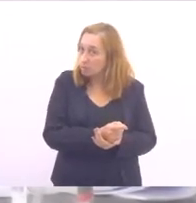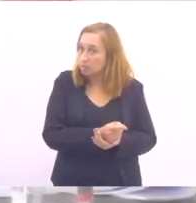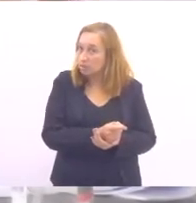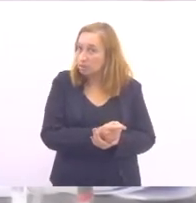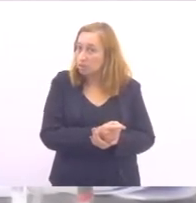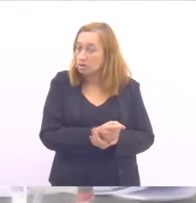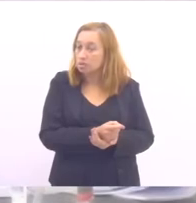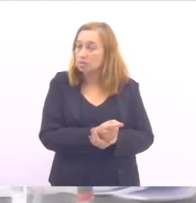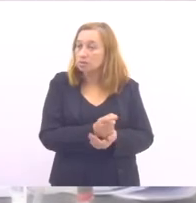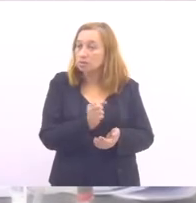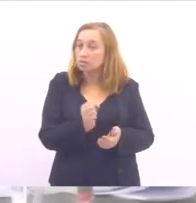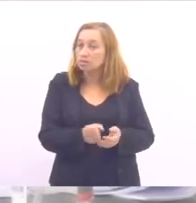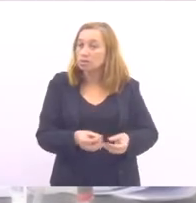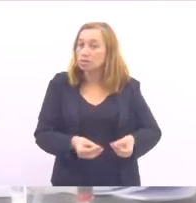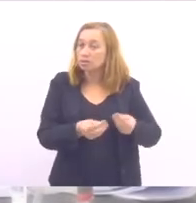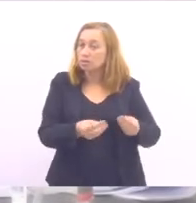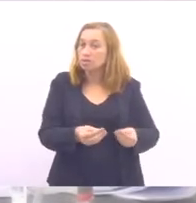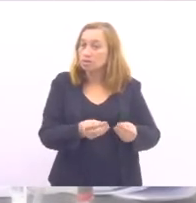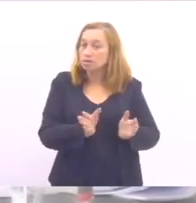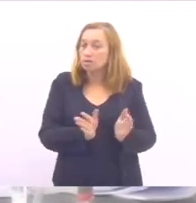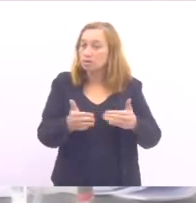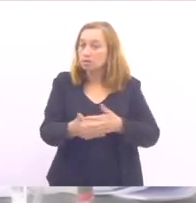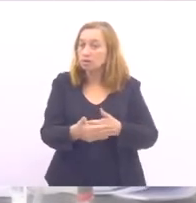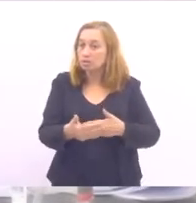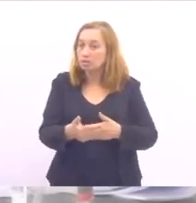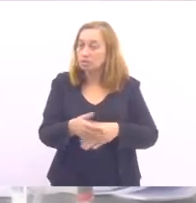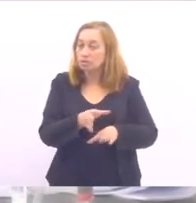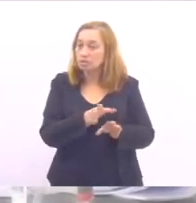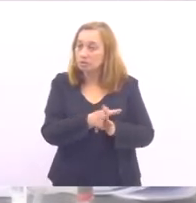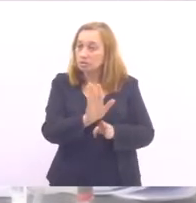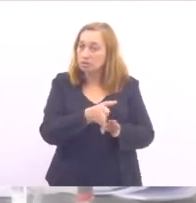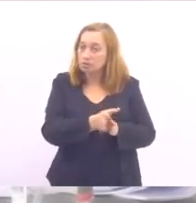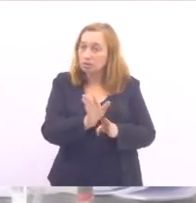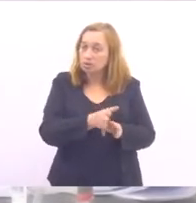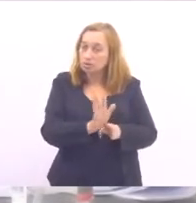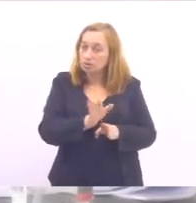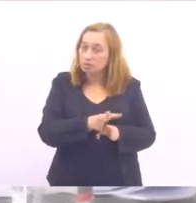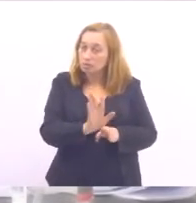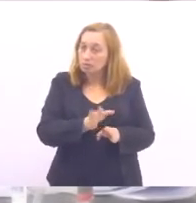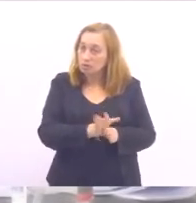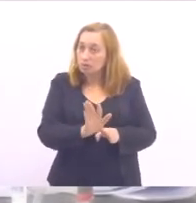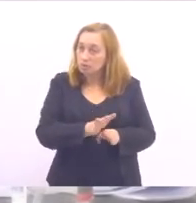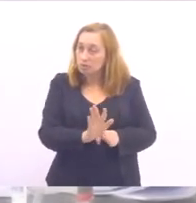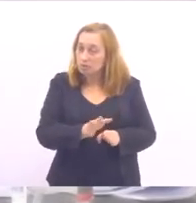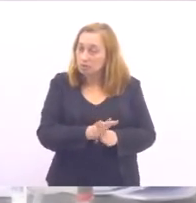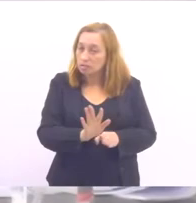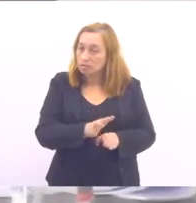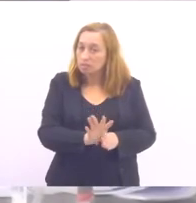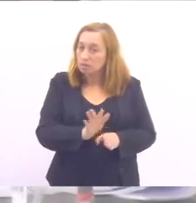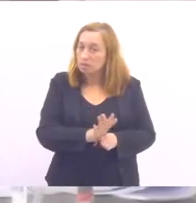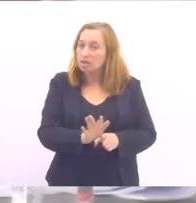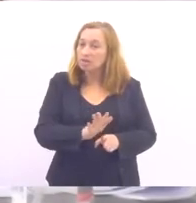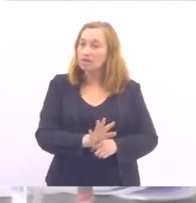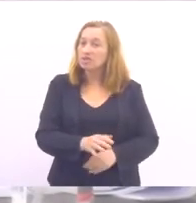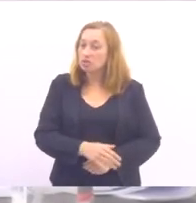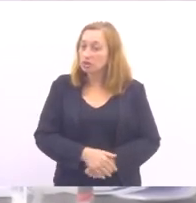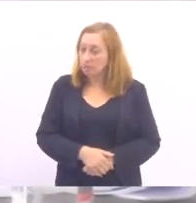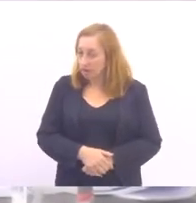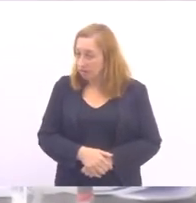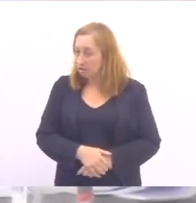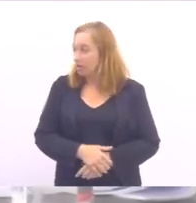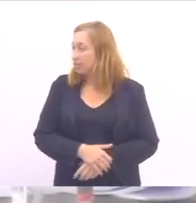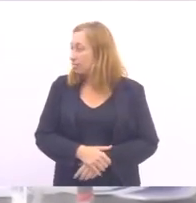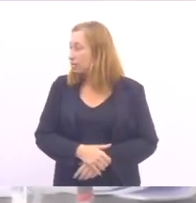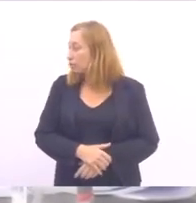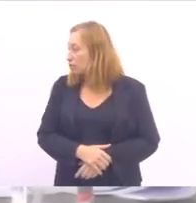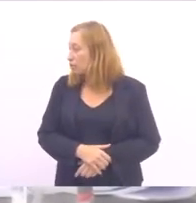volta, ele pusesse lá as embalagens com orientação, serem limpas, serem adequadas, etc., etc., etc. No